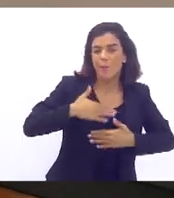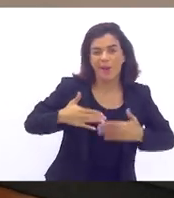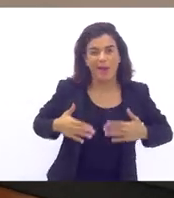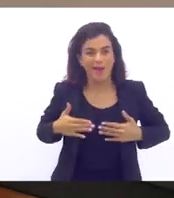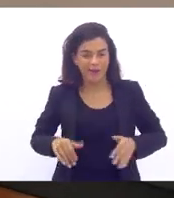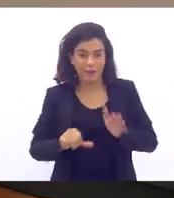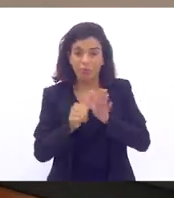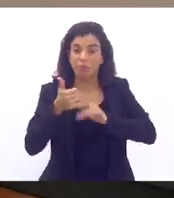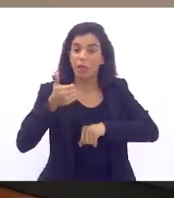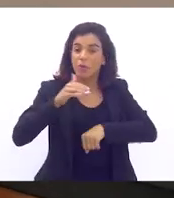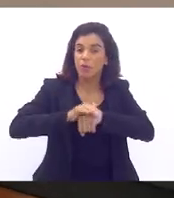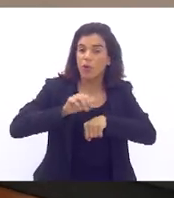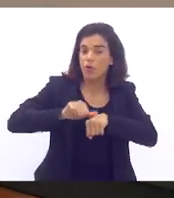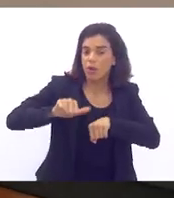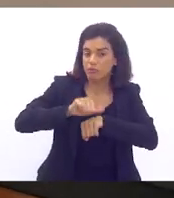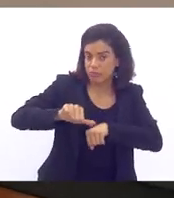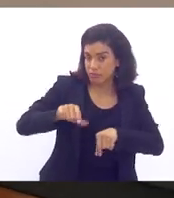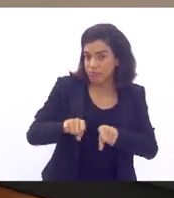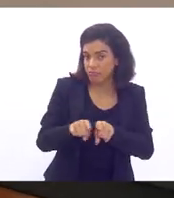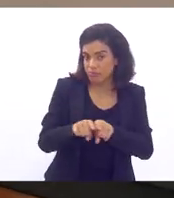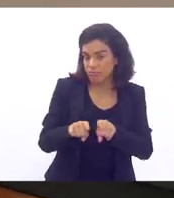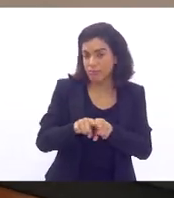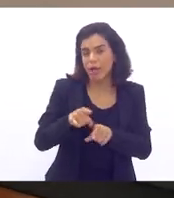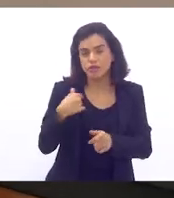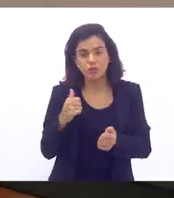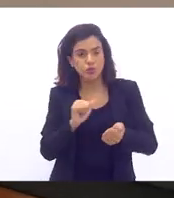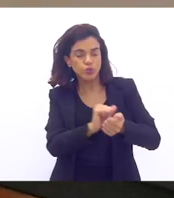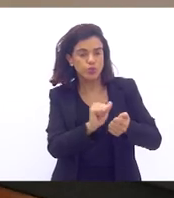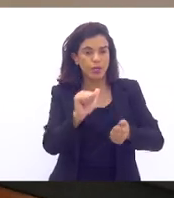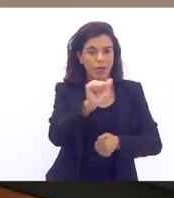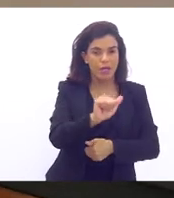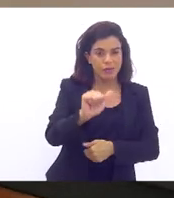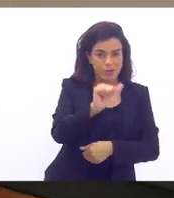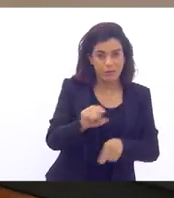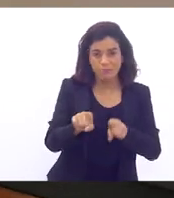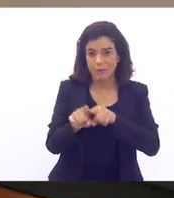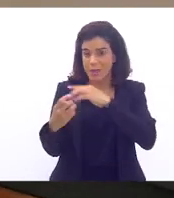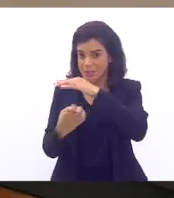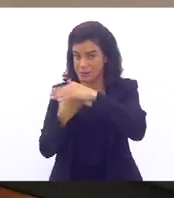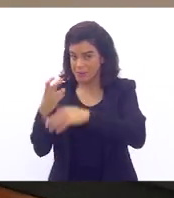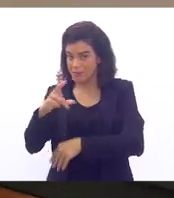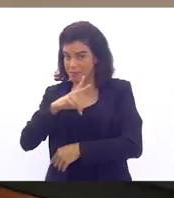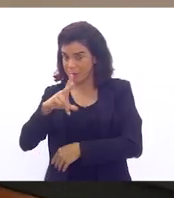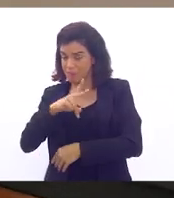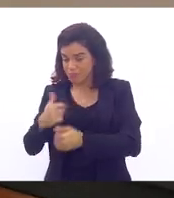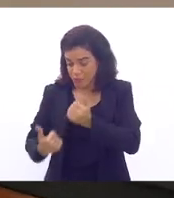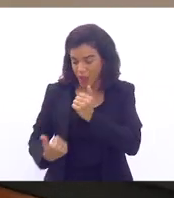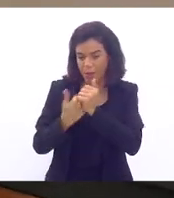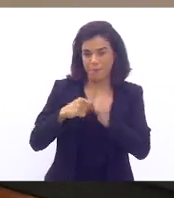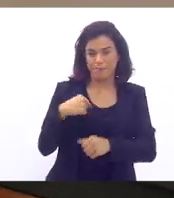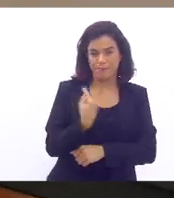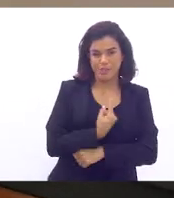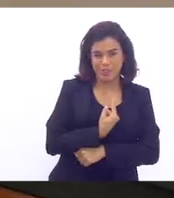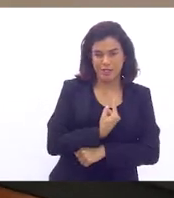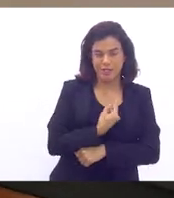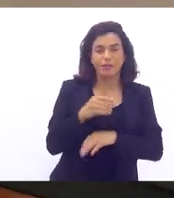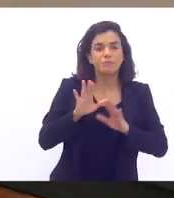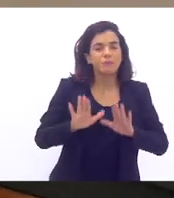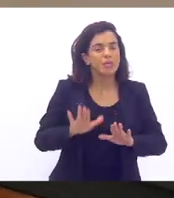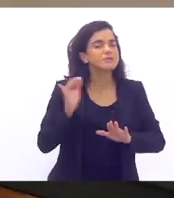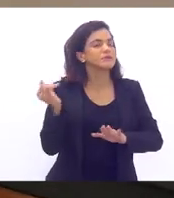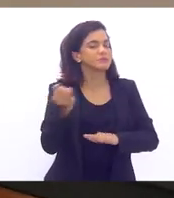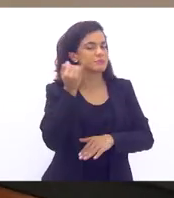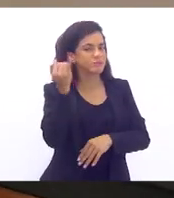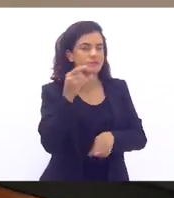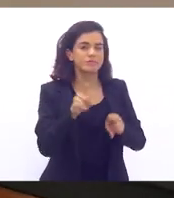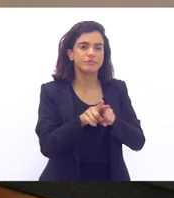curativo e isso a gente acaba fazendo junto Associação e privadas que dão esse suporte para gente mas é